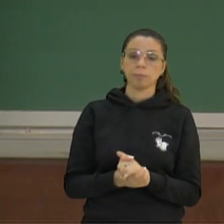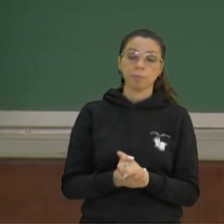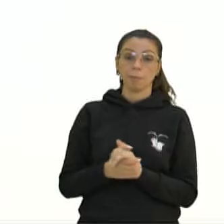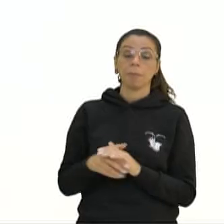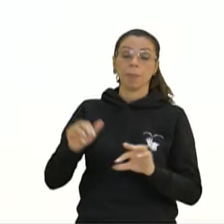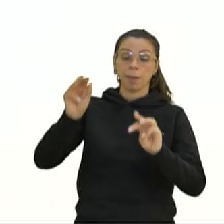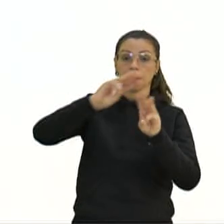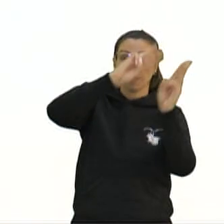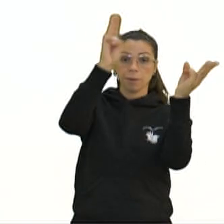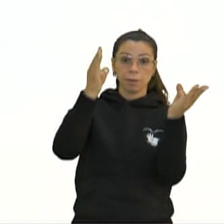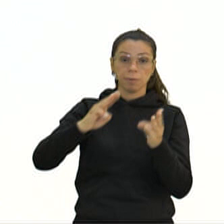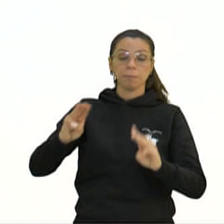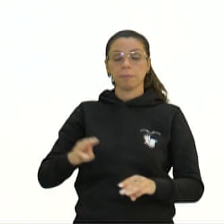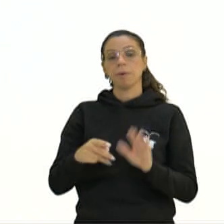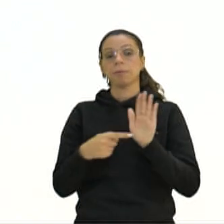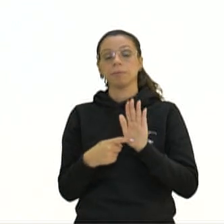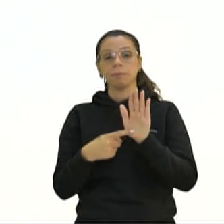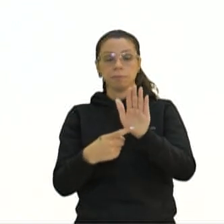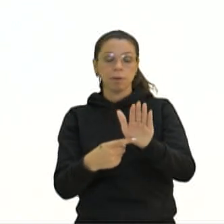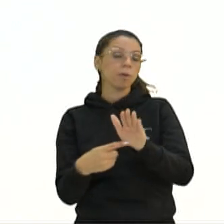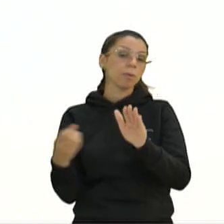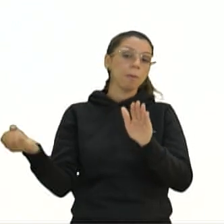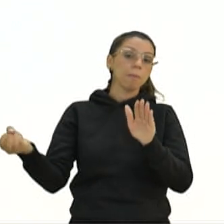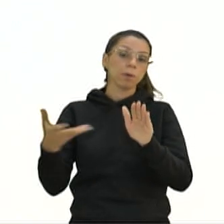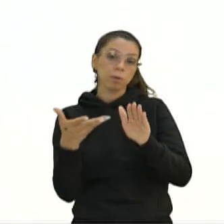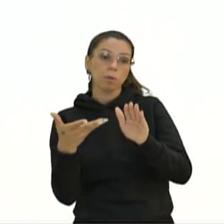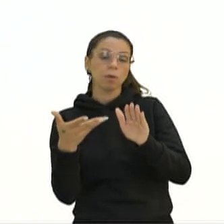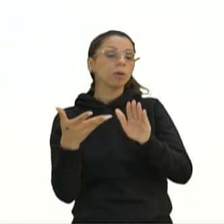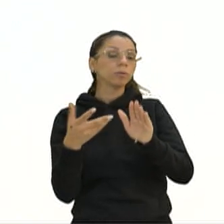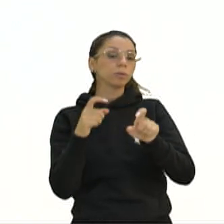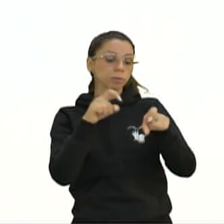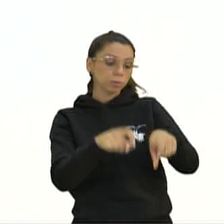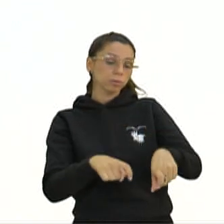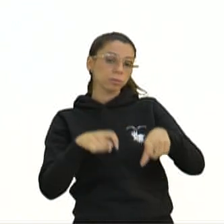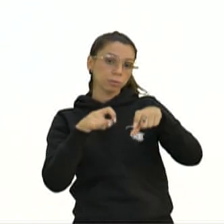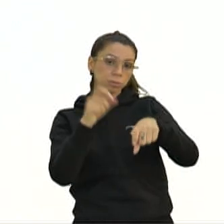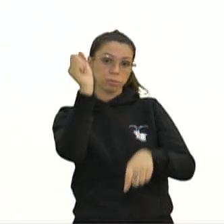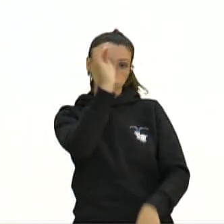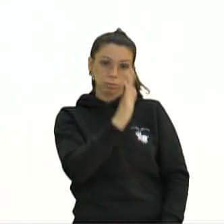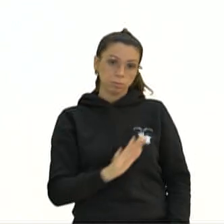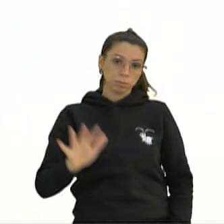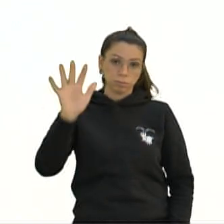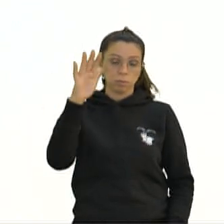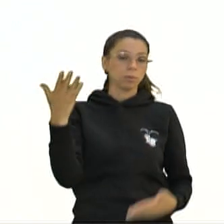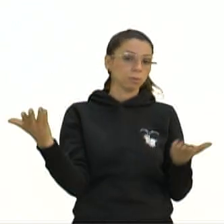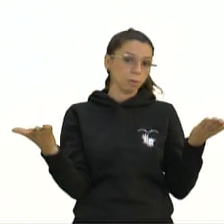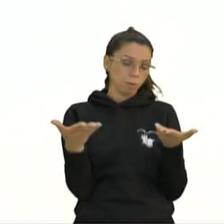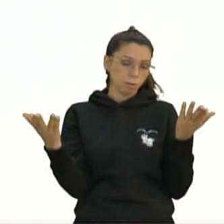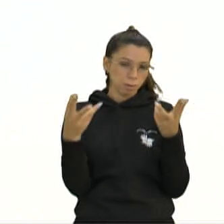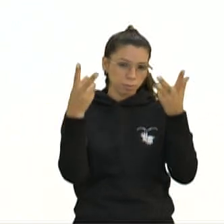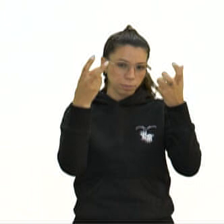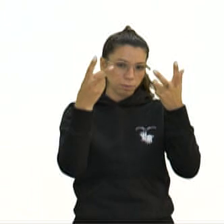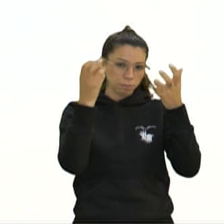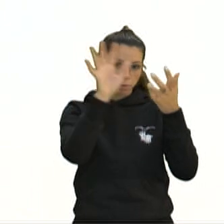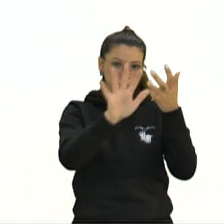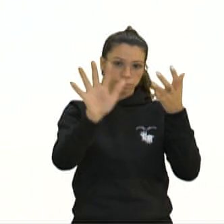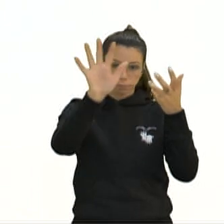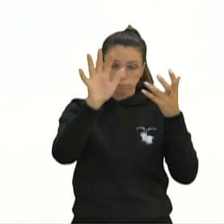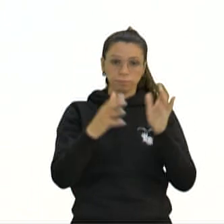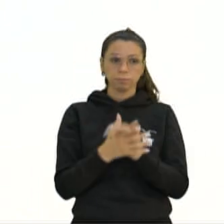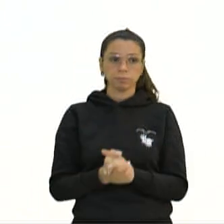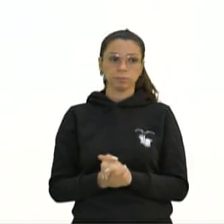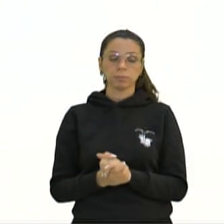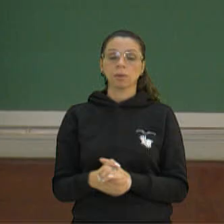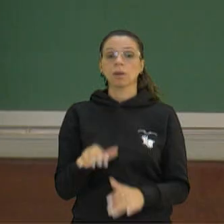mapa aqui, ele mostra para nós a modernização da agricultura brasileira. Então, o que nós vamos observar aqui?